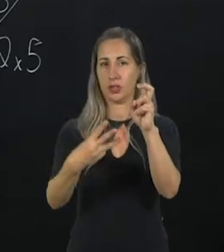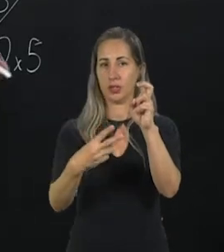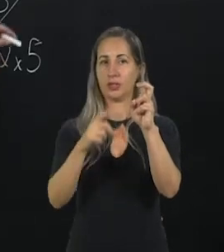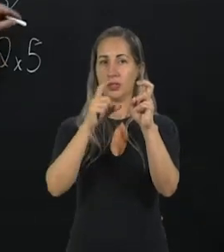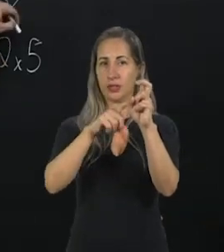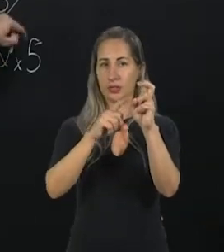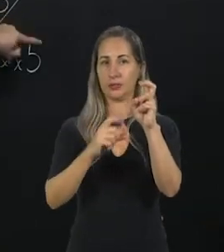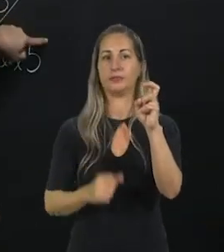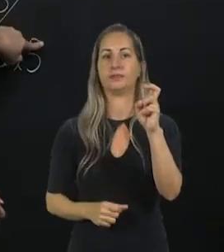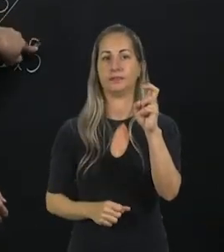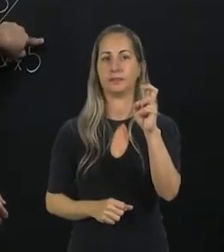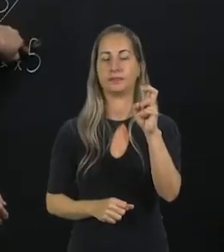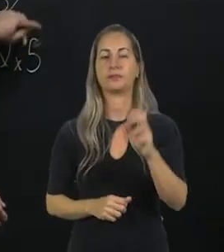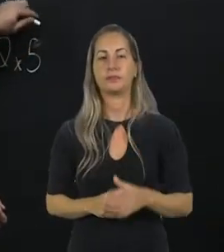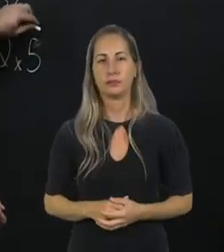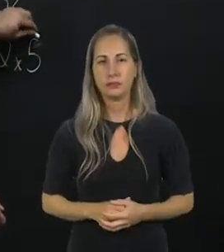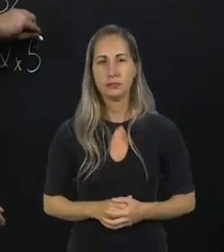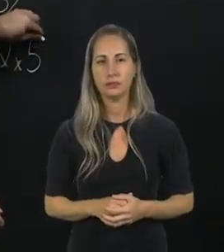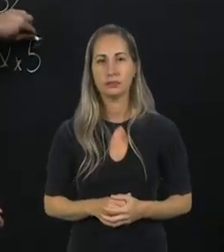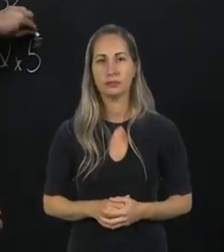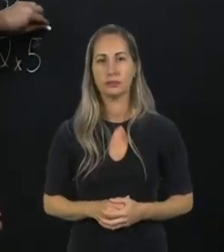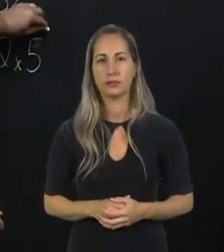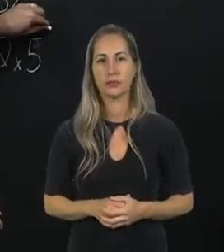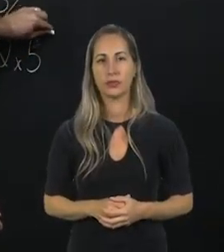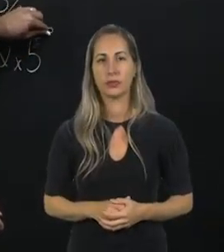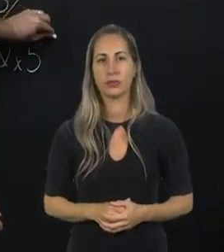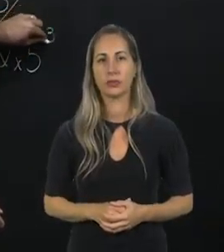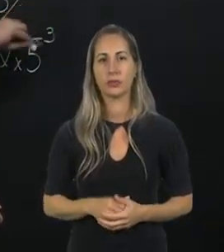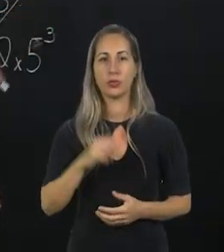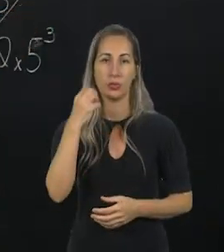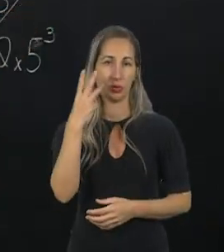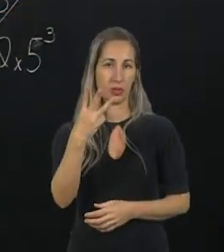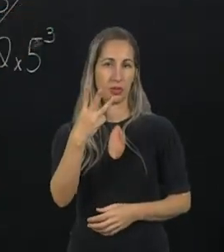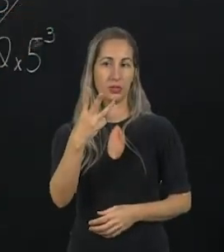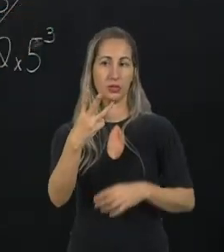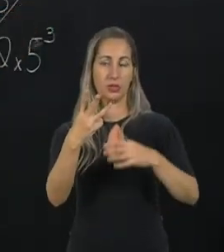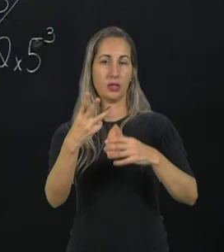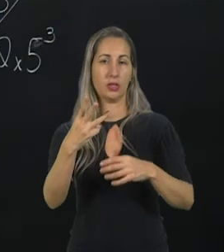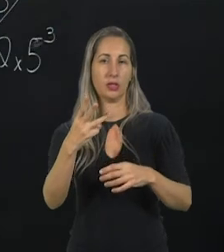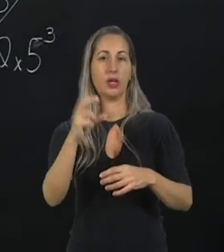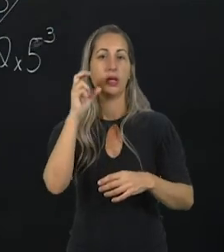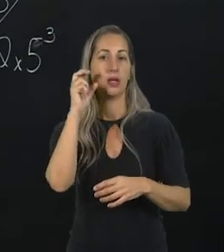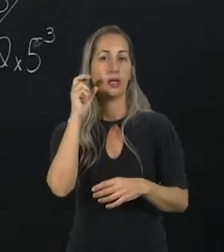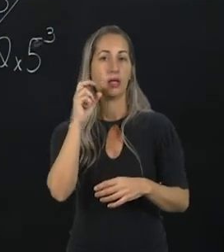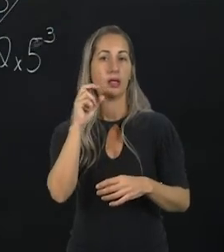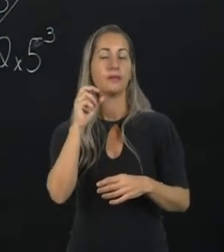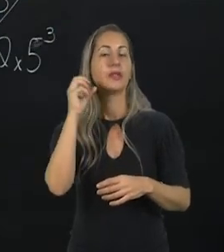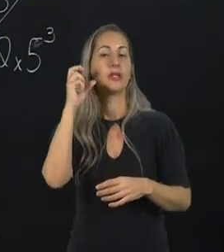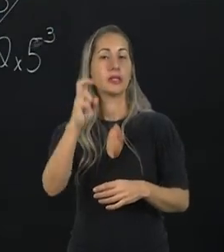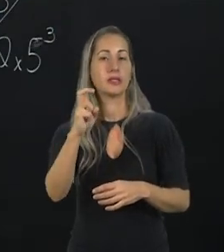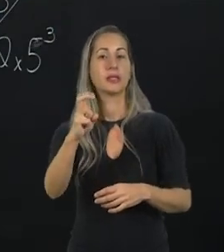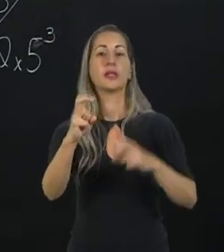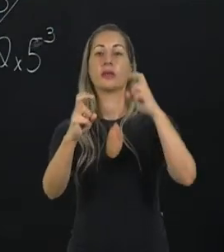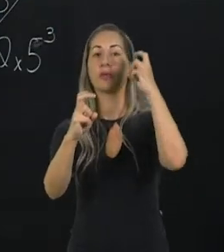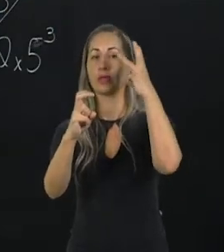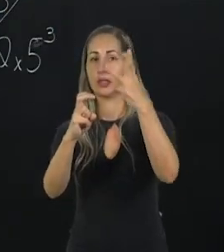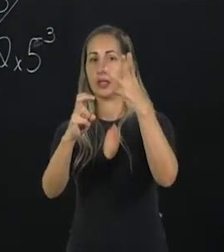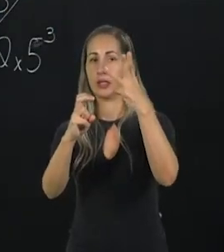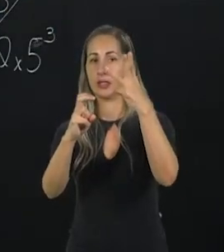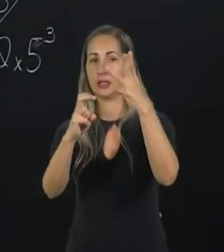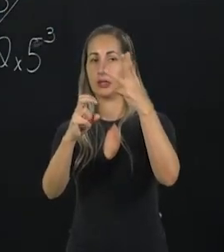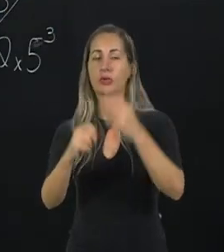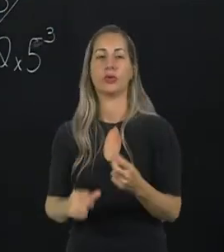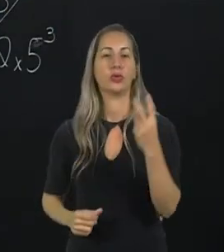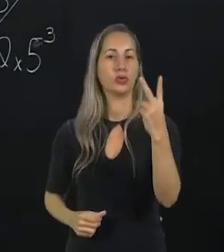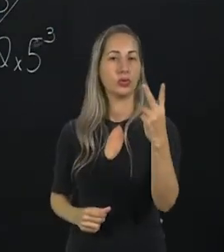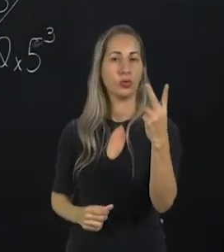aparece 3 vezes, automaticamente, o expoente do 5 é igual a 3. Como o 2 só